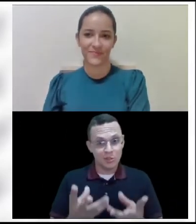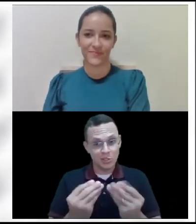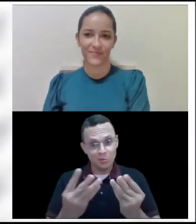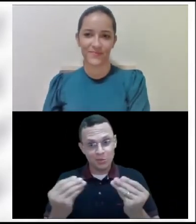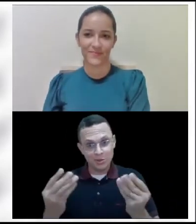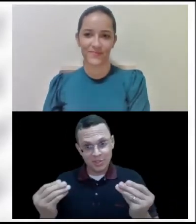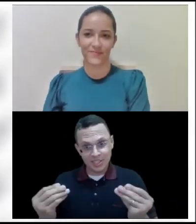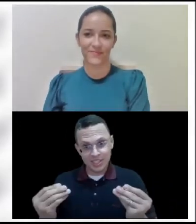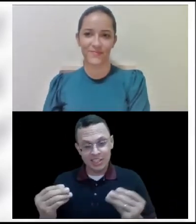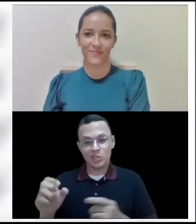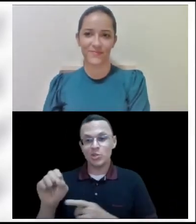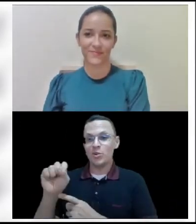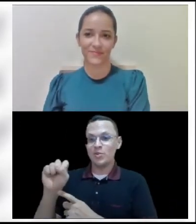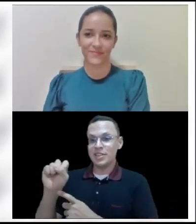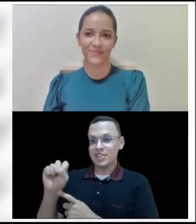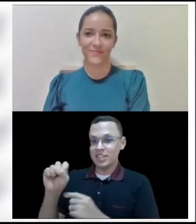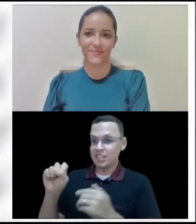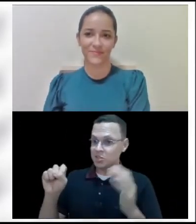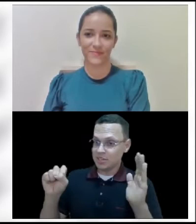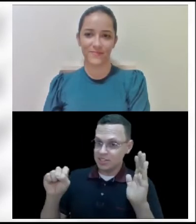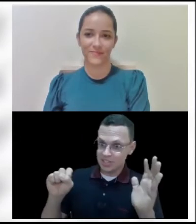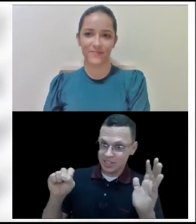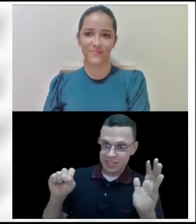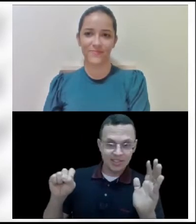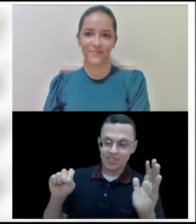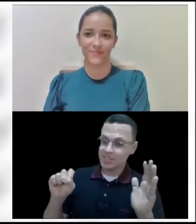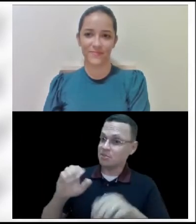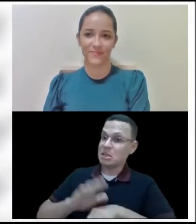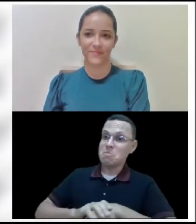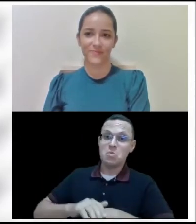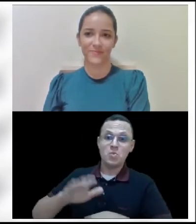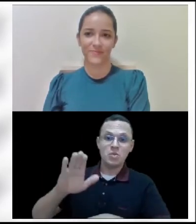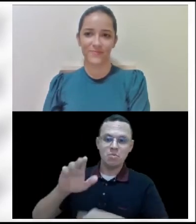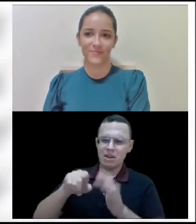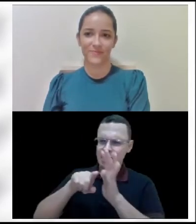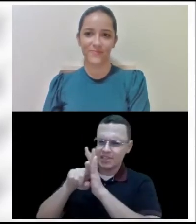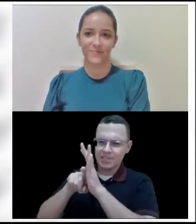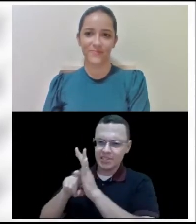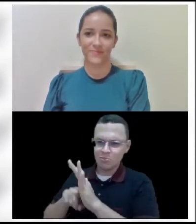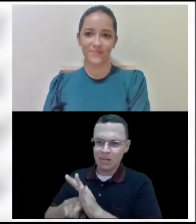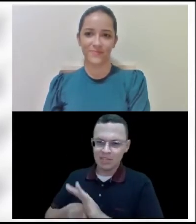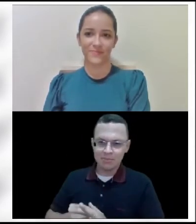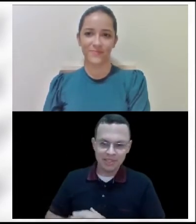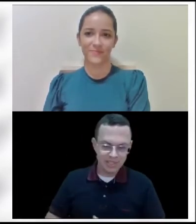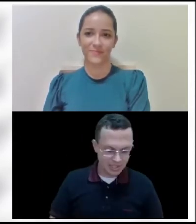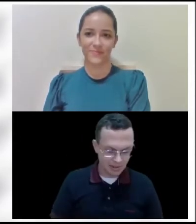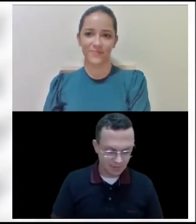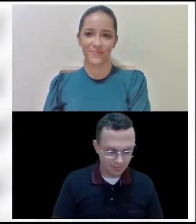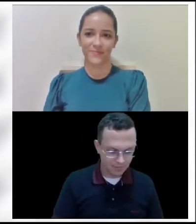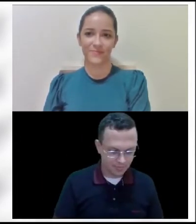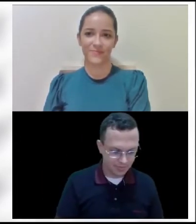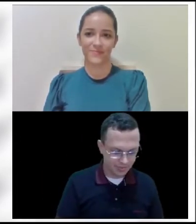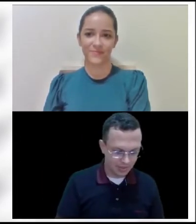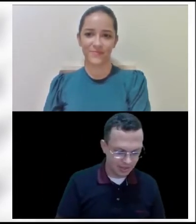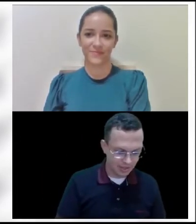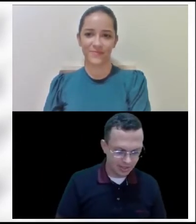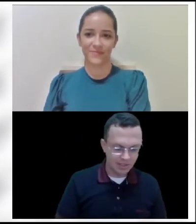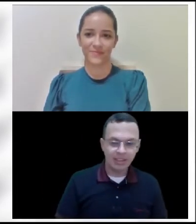Então, ó, são muitos sinais só com essa aqui. Só existem esses? Não, tem muito mais. Basta pesquisar.